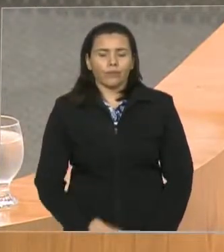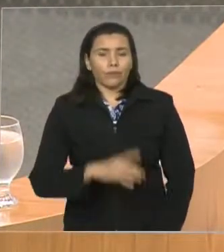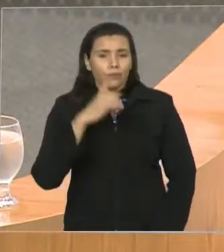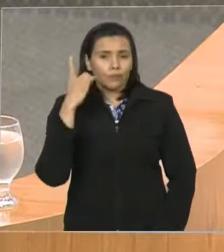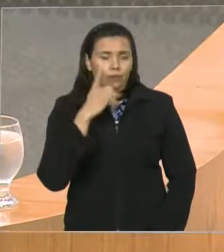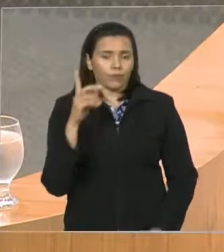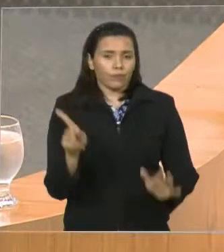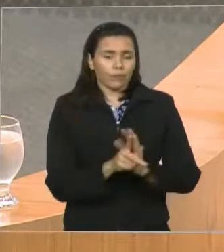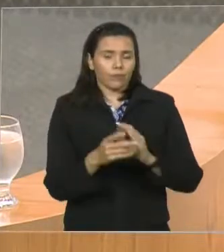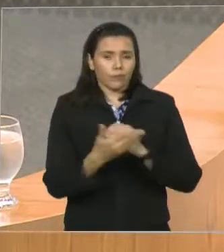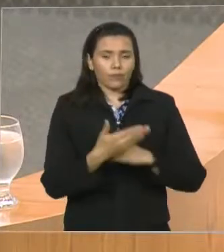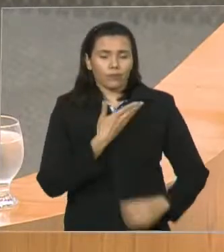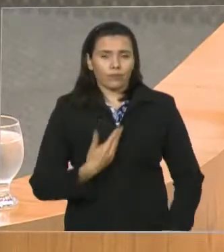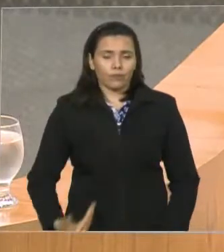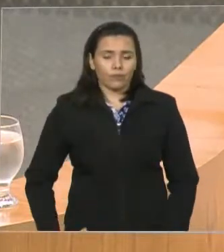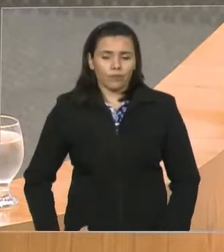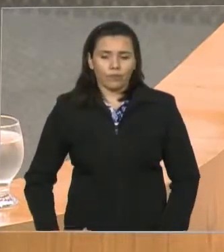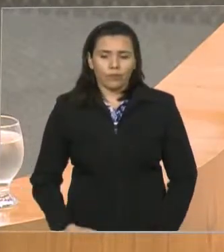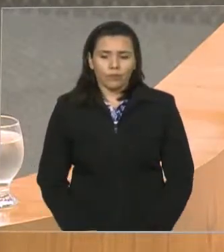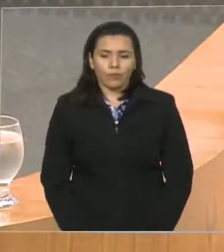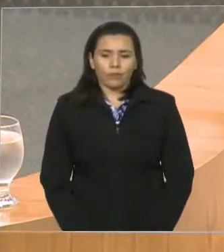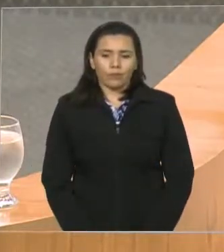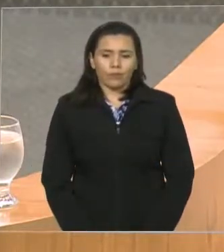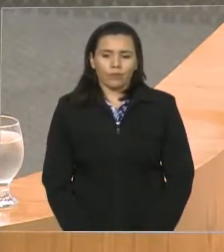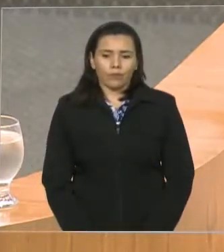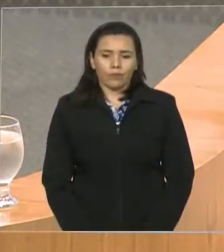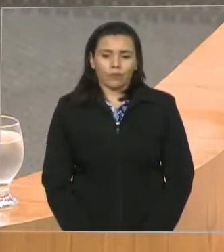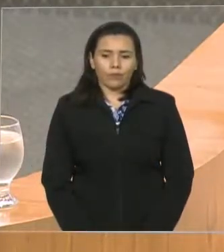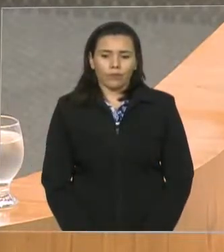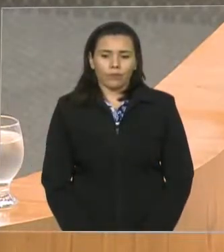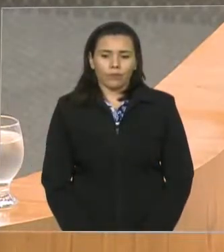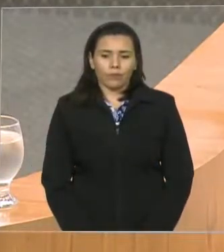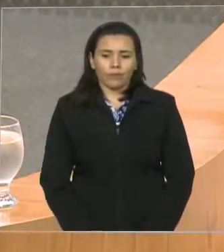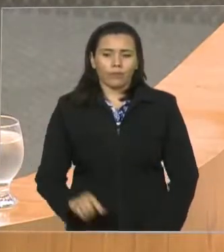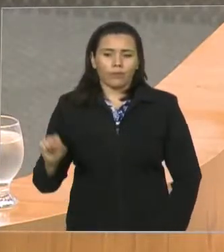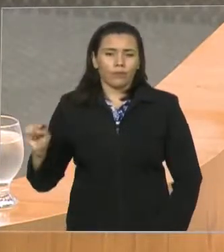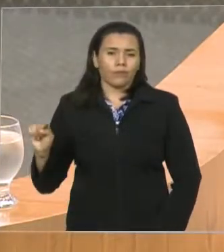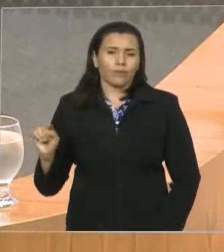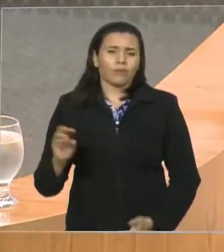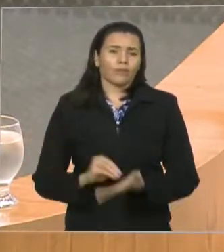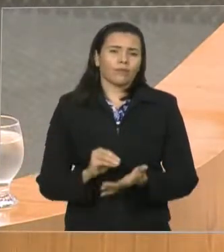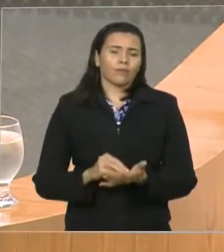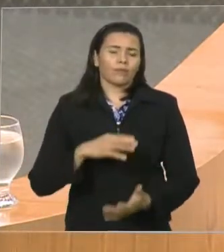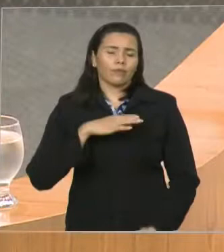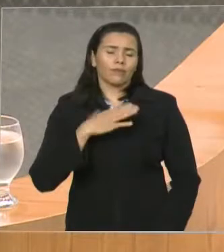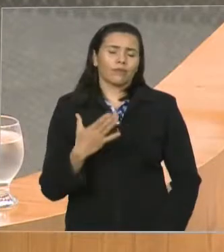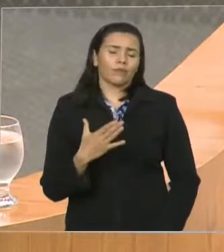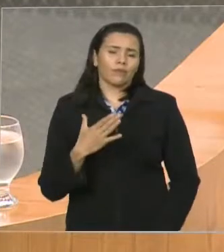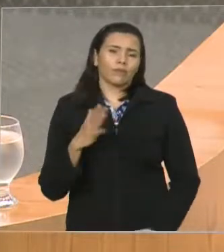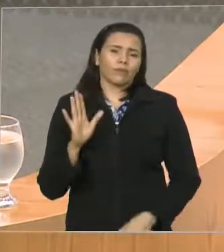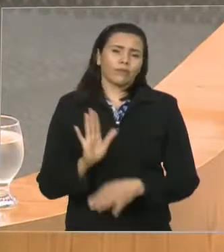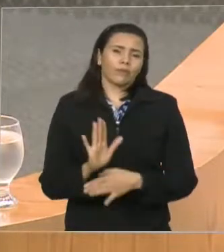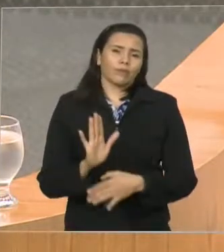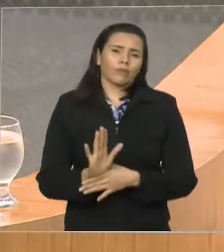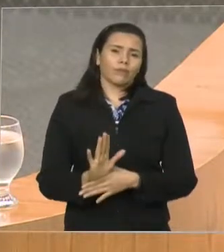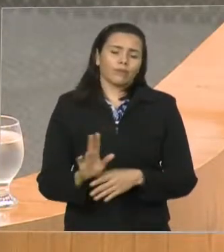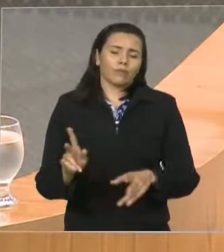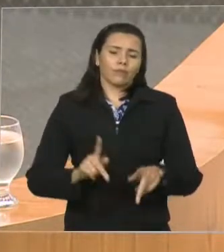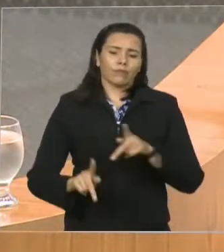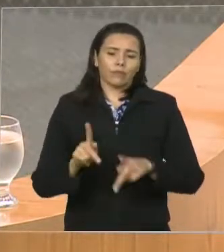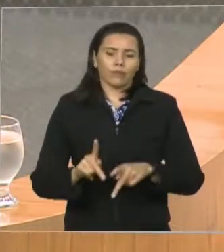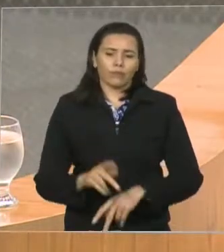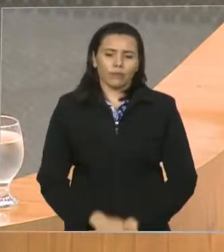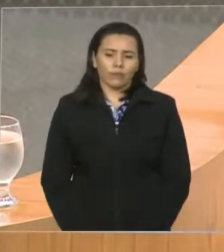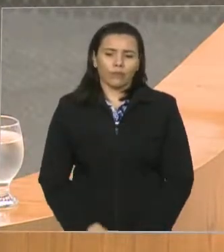para falar sobre isso, covarde também com a sociedade, com a população. Ele, ao mostrar o palácio ao